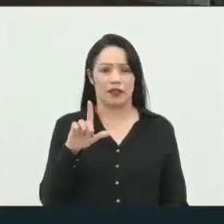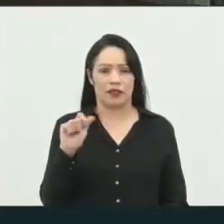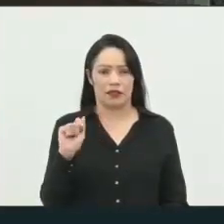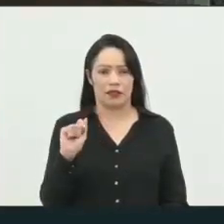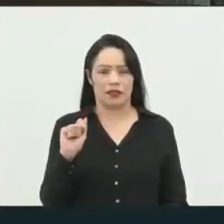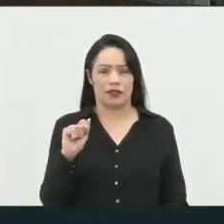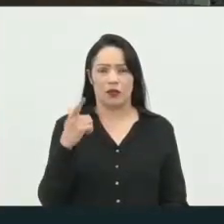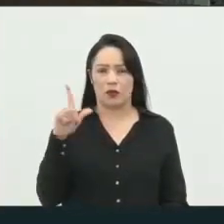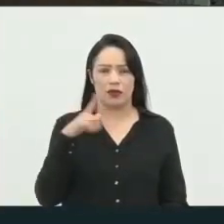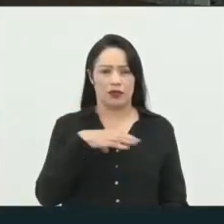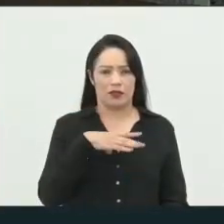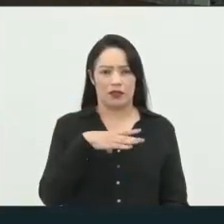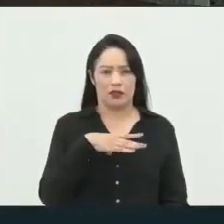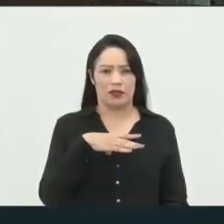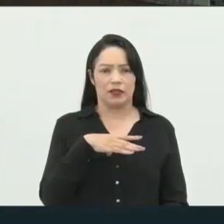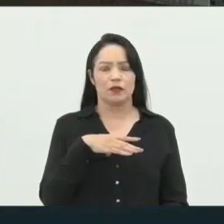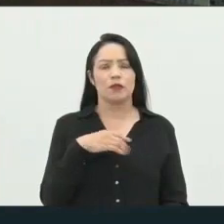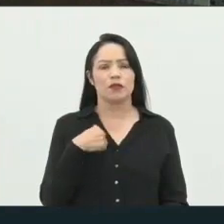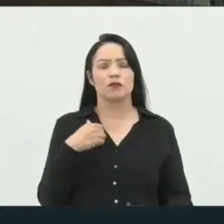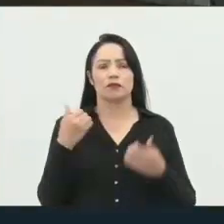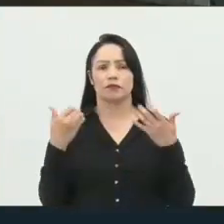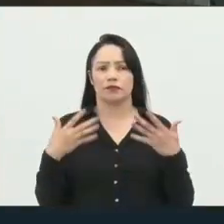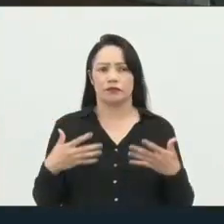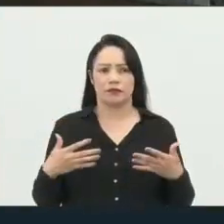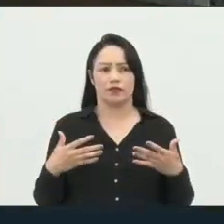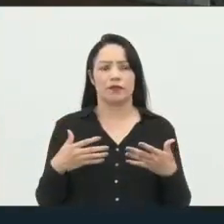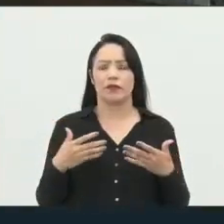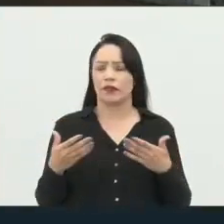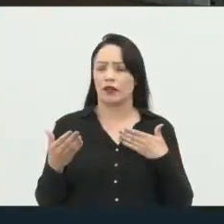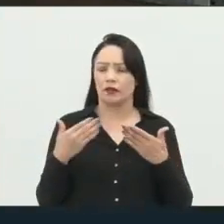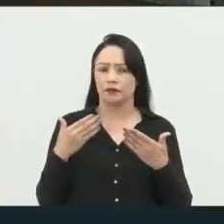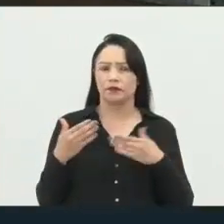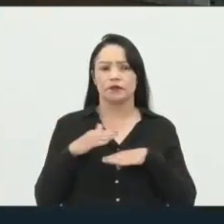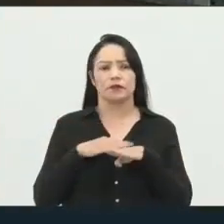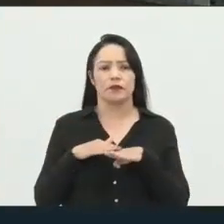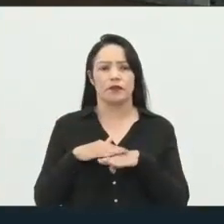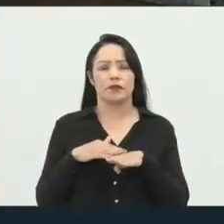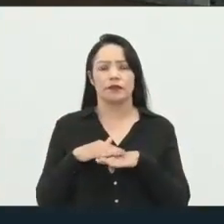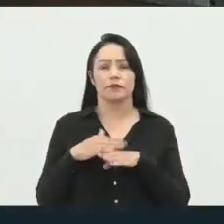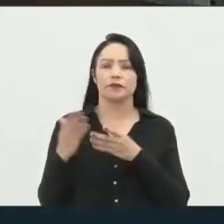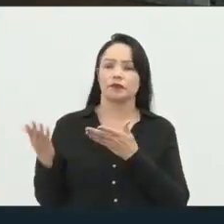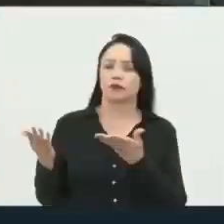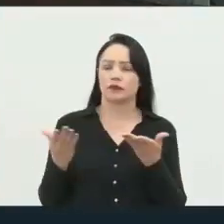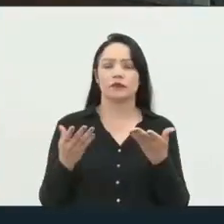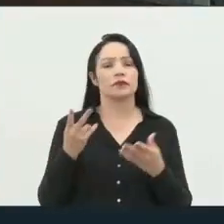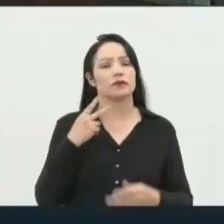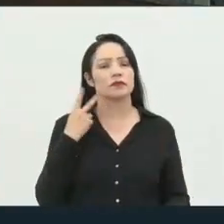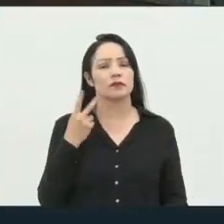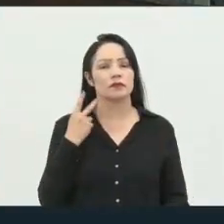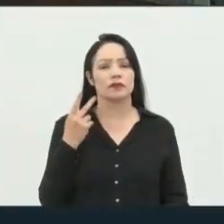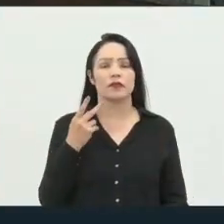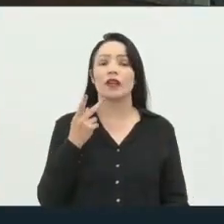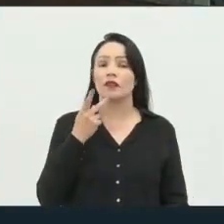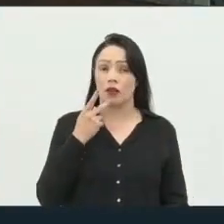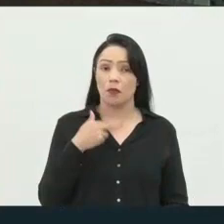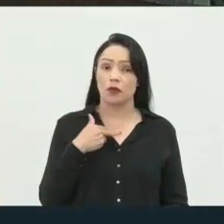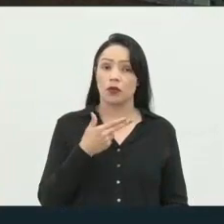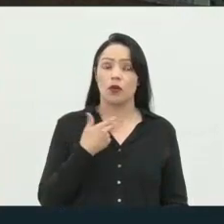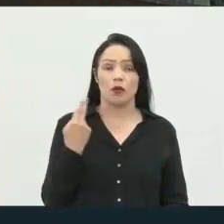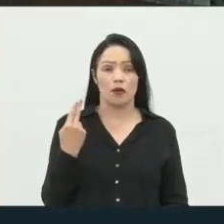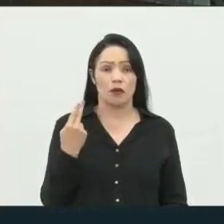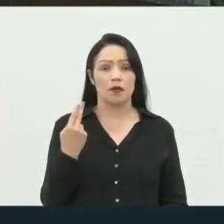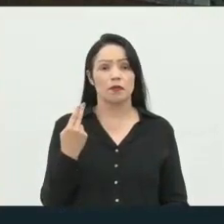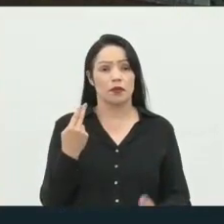um motivo que me traz aqui nessa Tribuna porque enquanto a gente tava aqui conversando recepcionando Vereador eu fui citado aqui pelo vereador